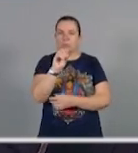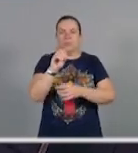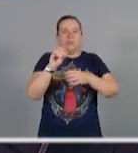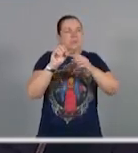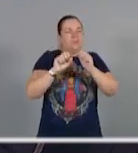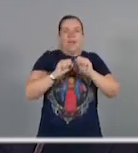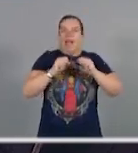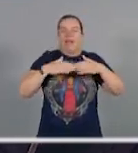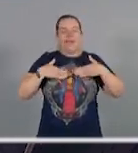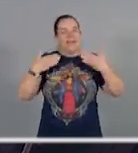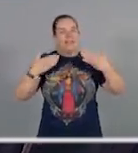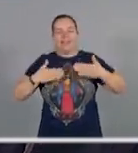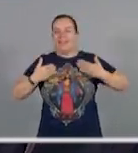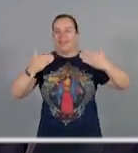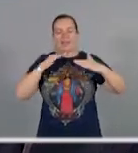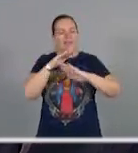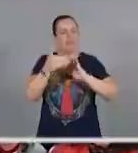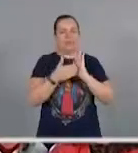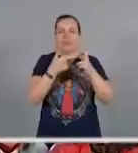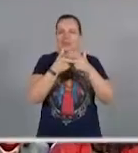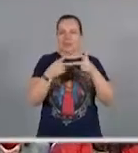baixos. Escutou?